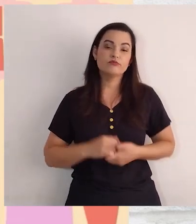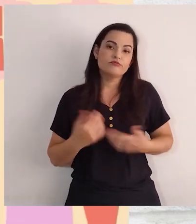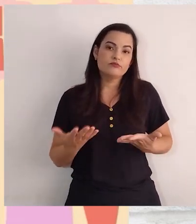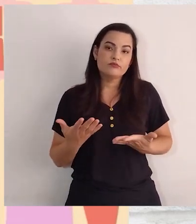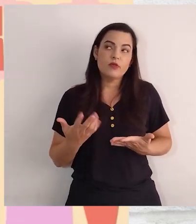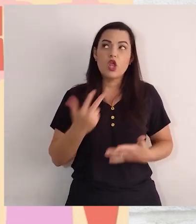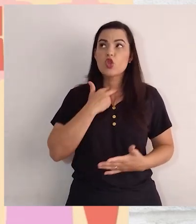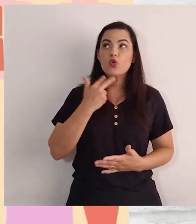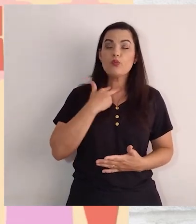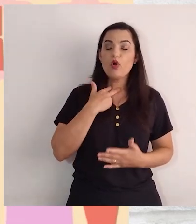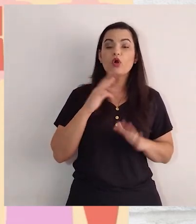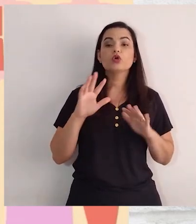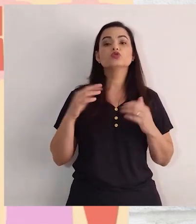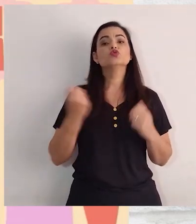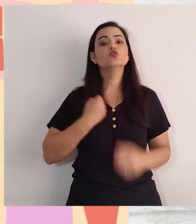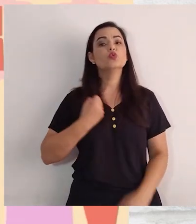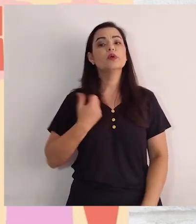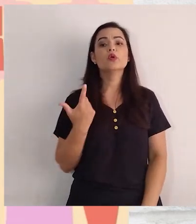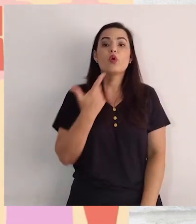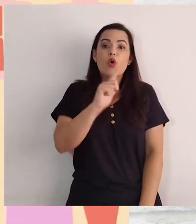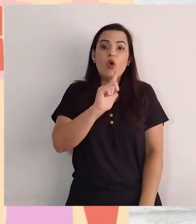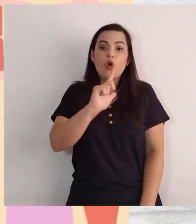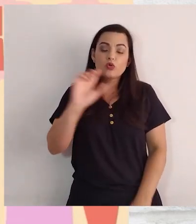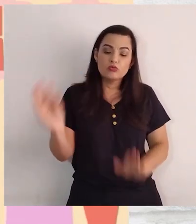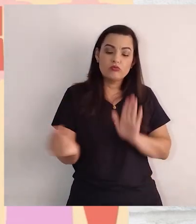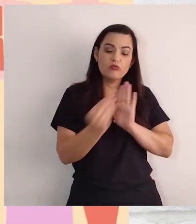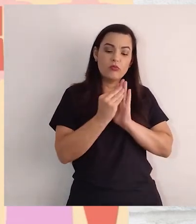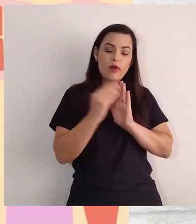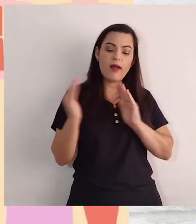15, qual será o próximo número?